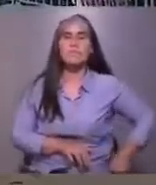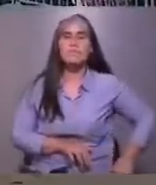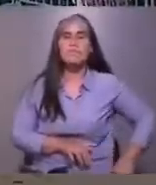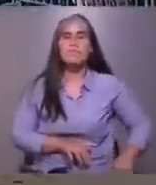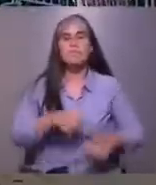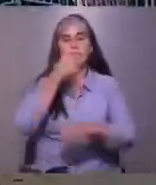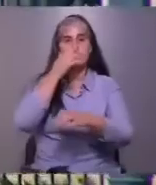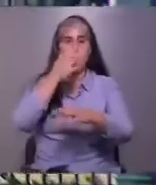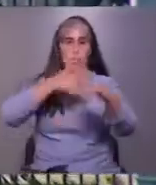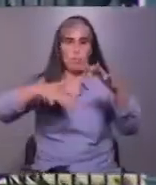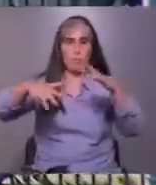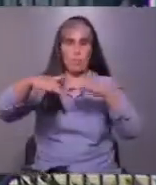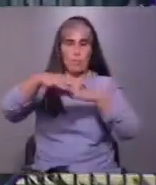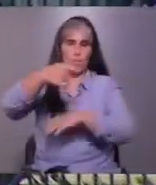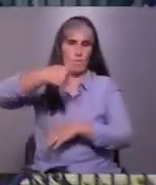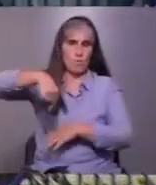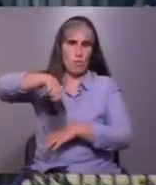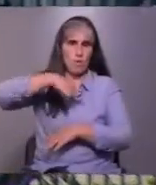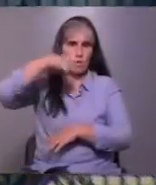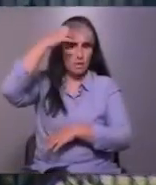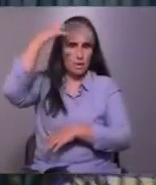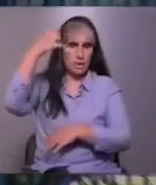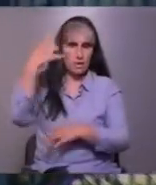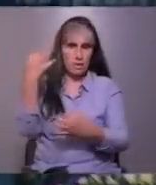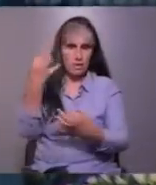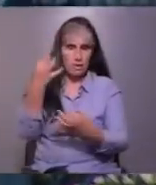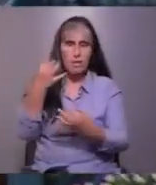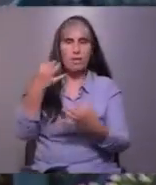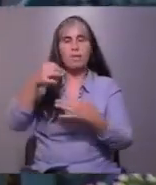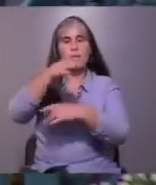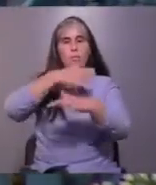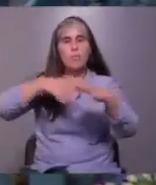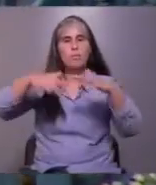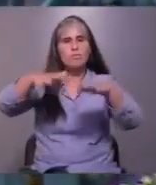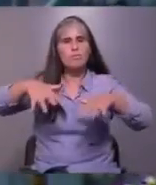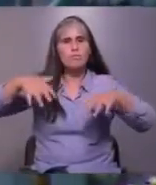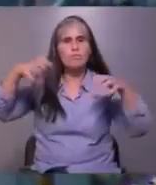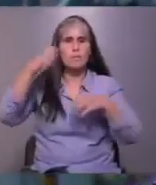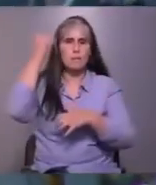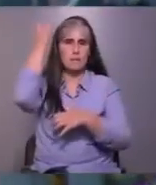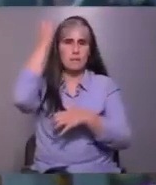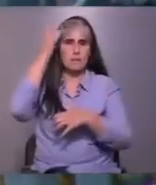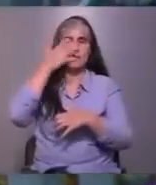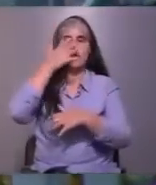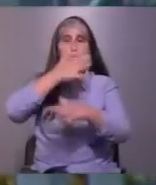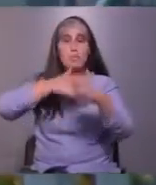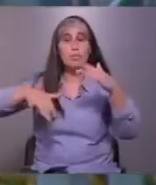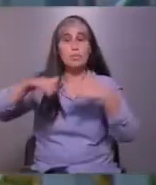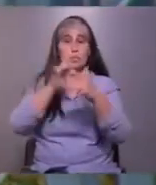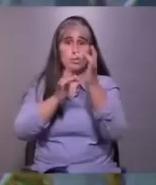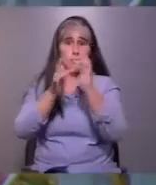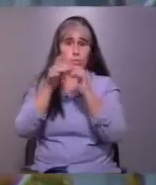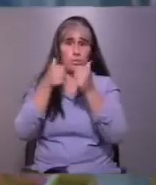Um povo de reis, uma Assembleia Santa, um povo sacerdotal. Somos o povo